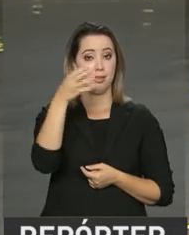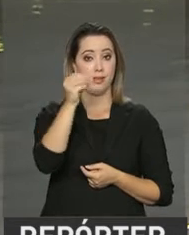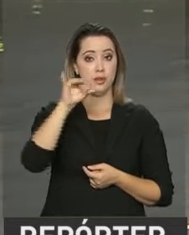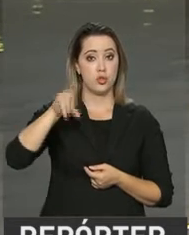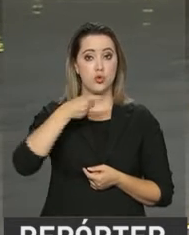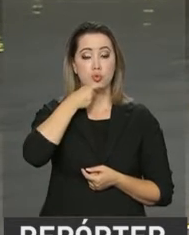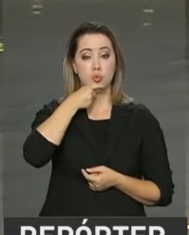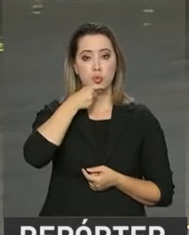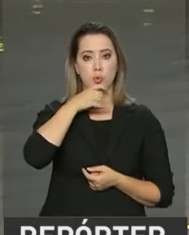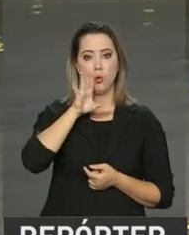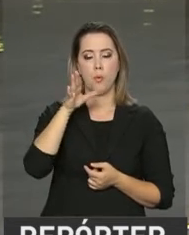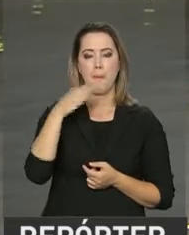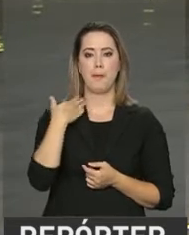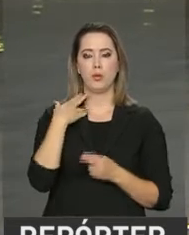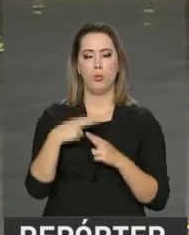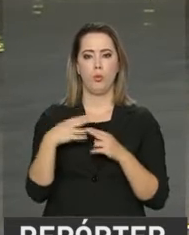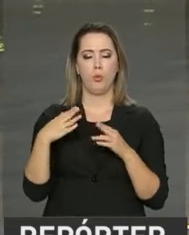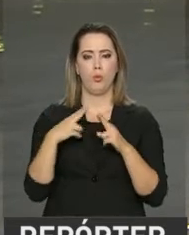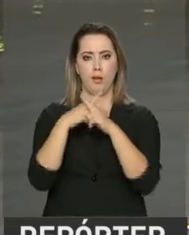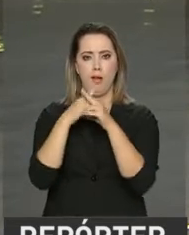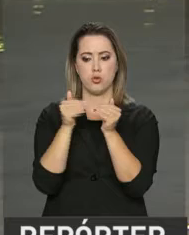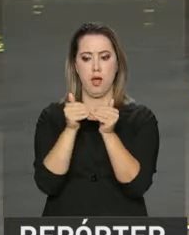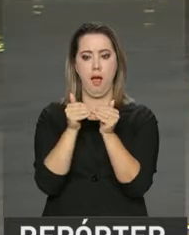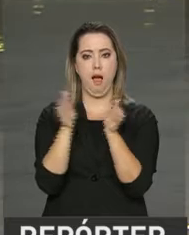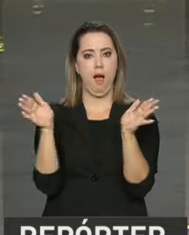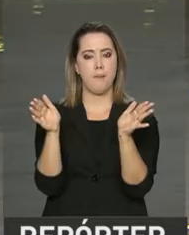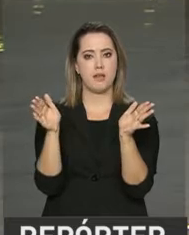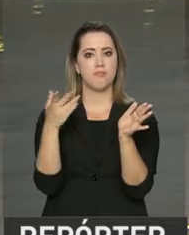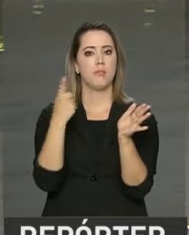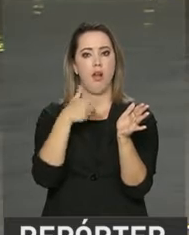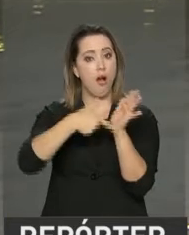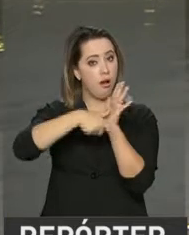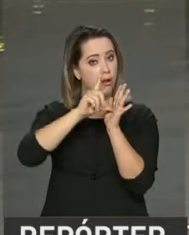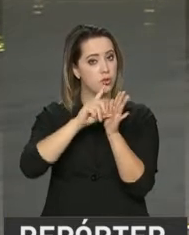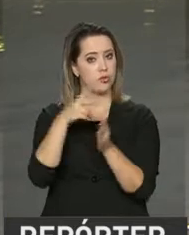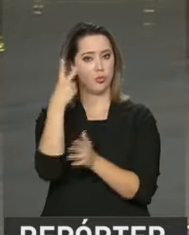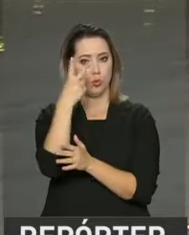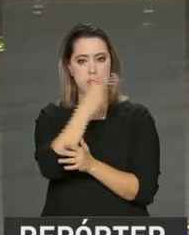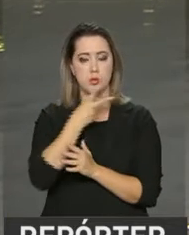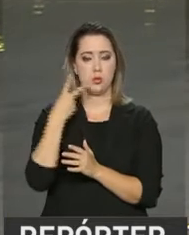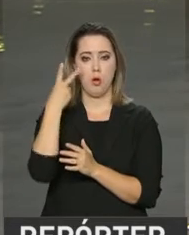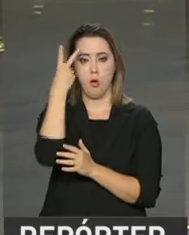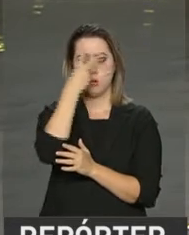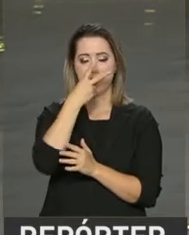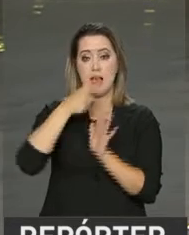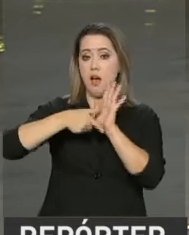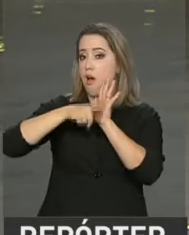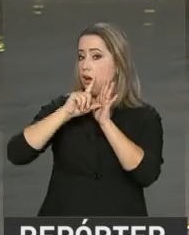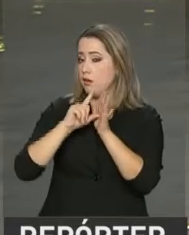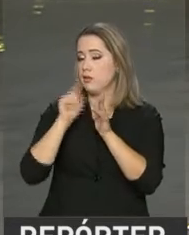as agências da Caixa Econômica Federal também vão ter o seu expediente estendido por mais 2 horas, isso